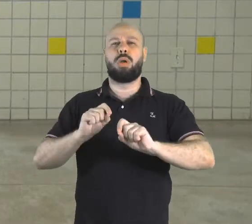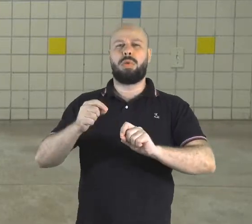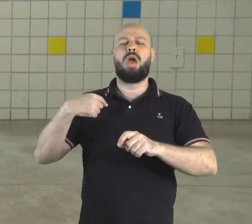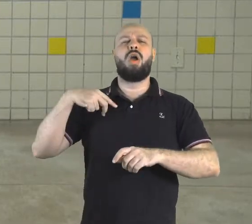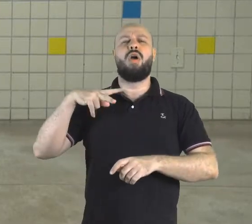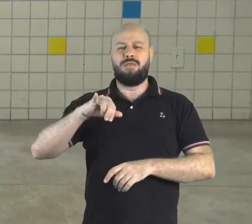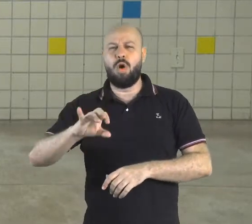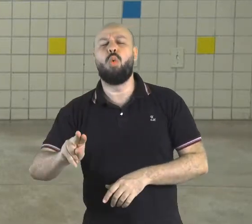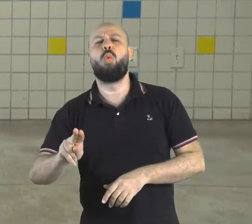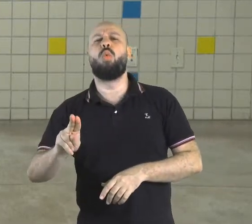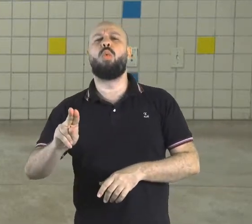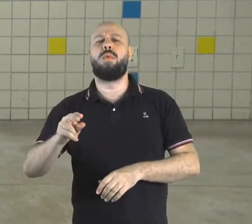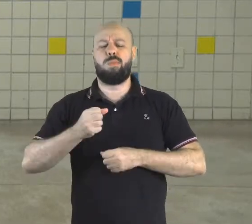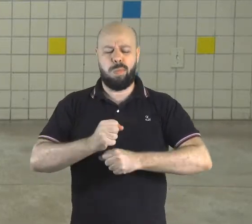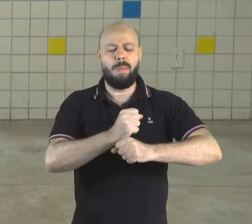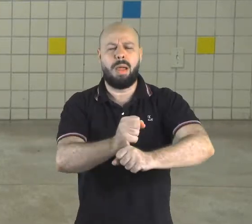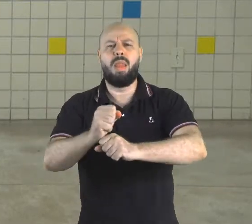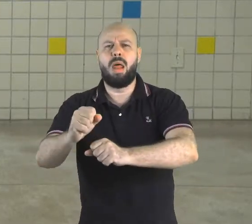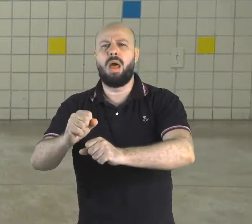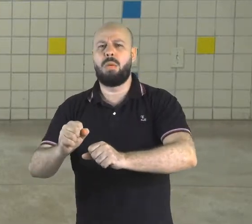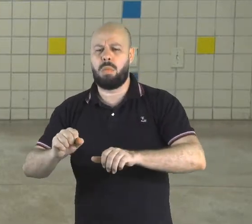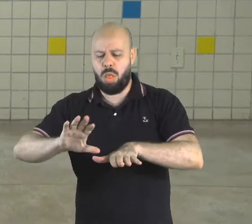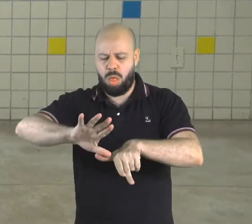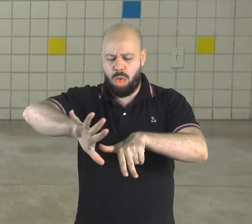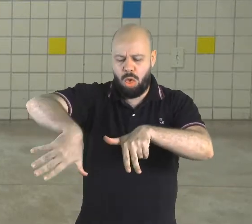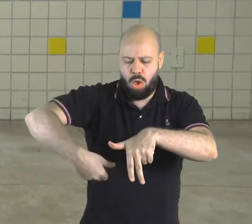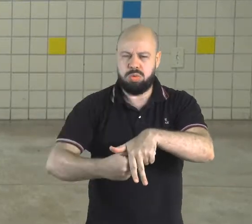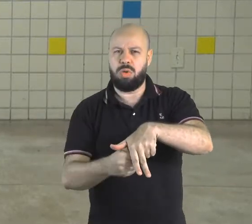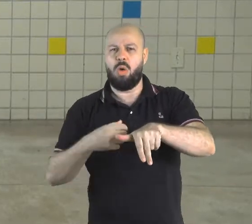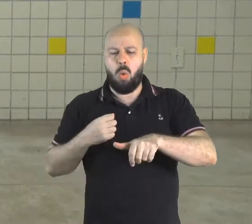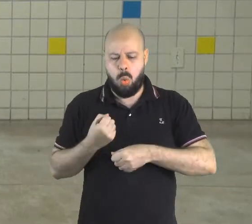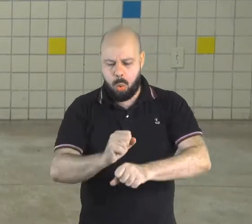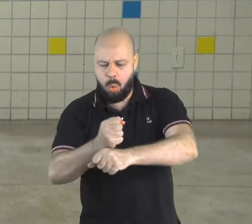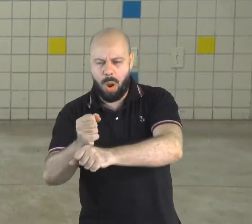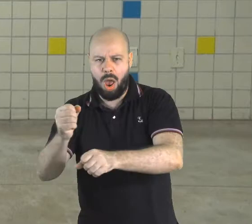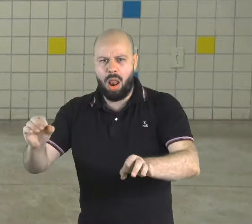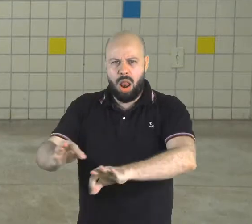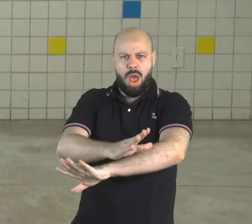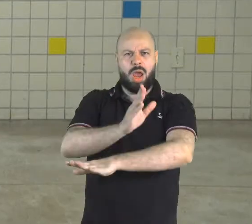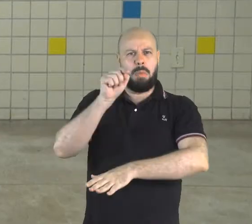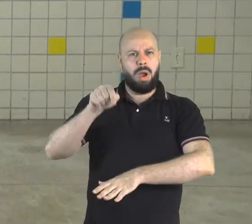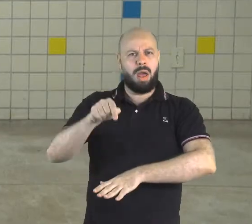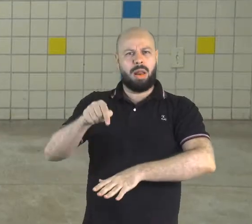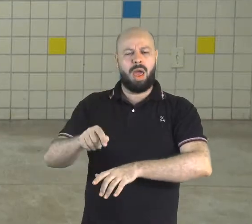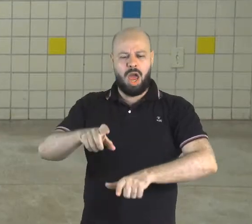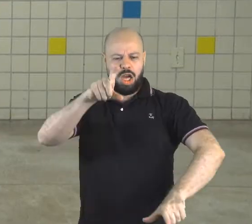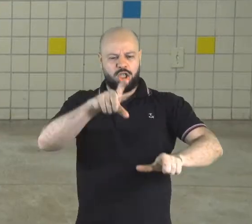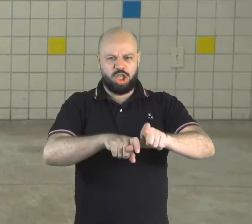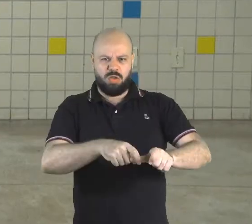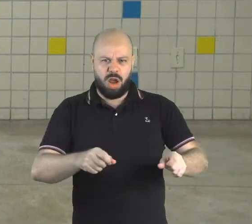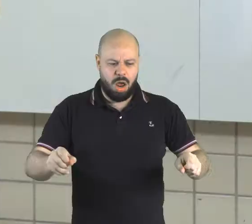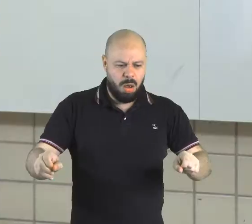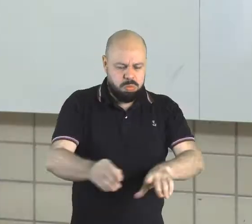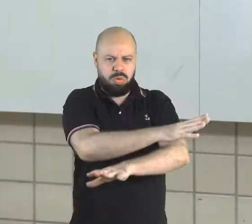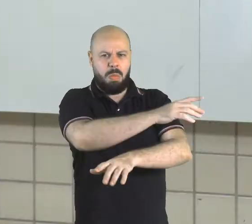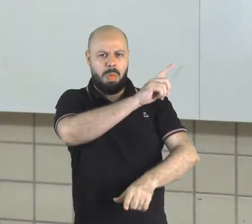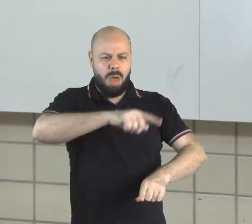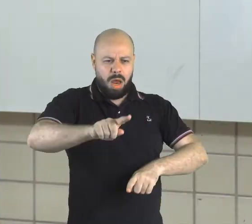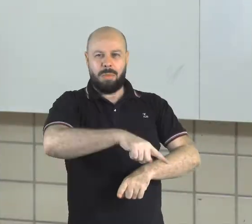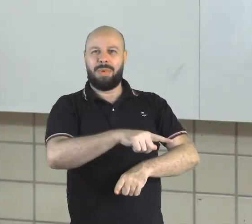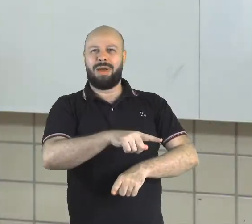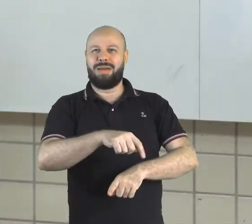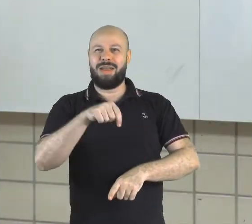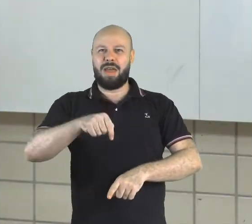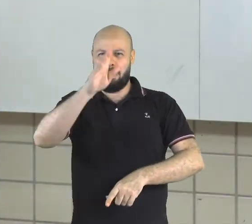vou varrer a corrupção, eu vou varrer as dívidas brasileiras, eu vou limpar o